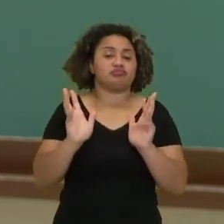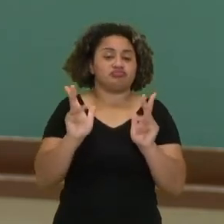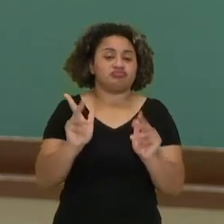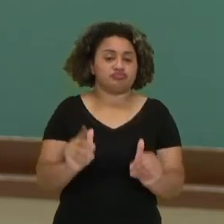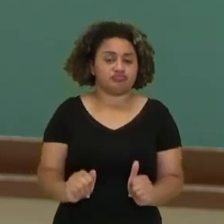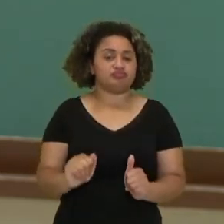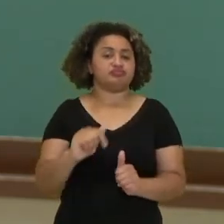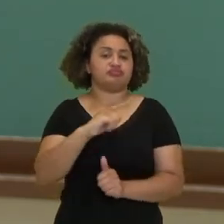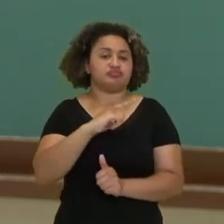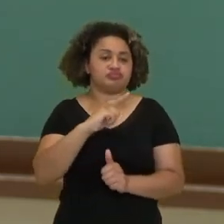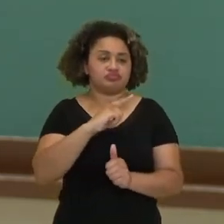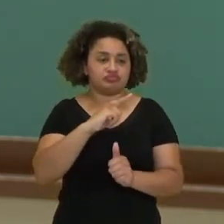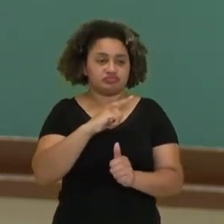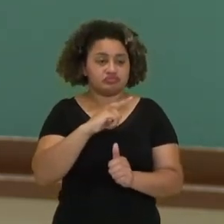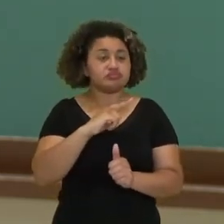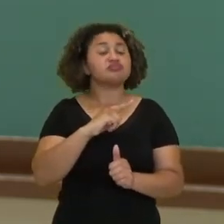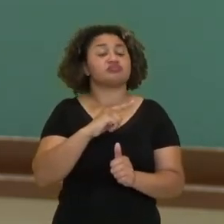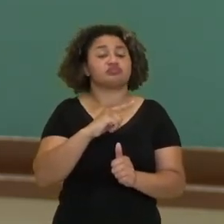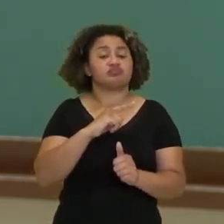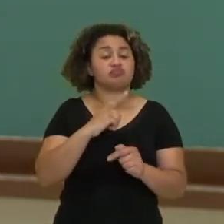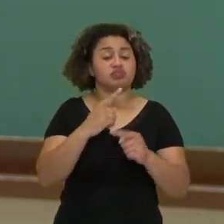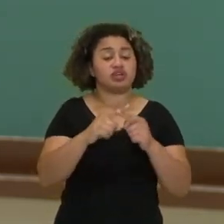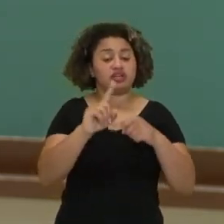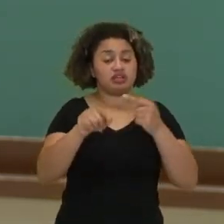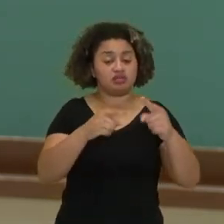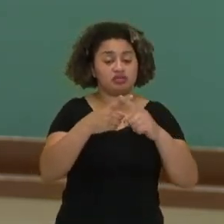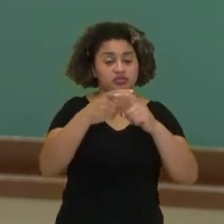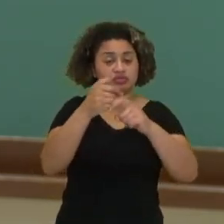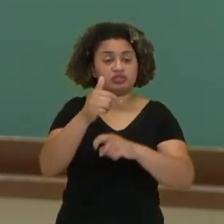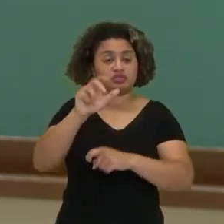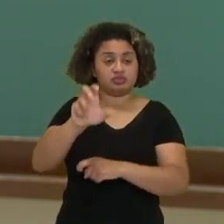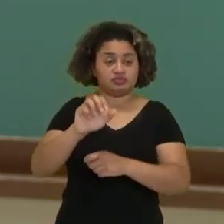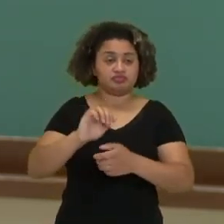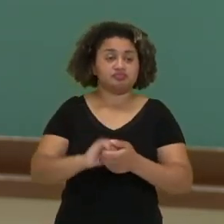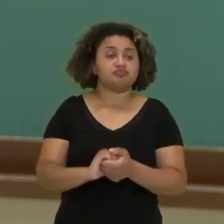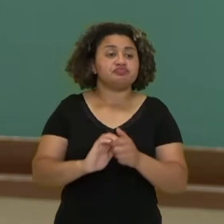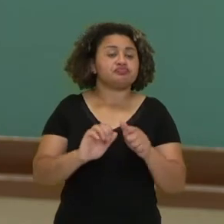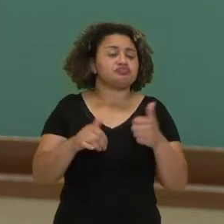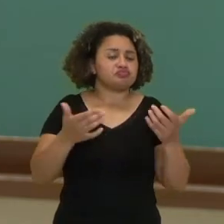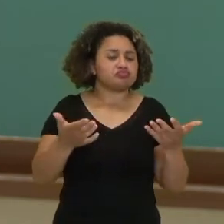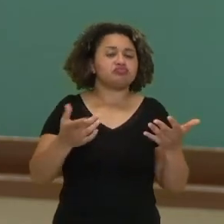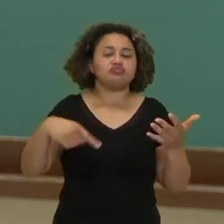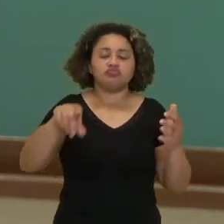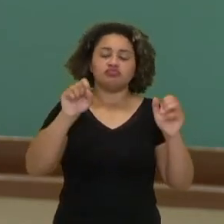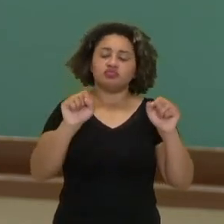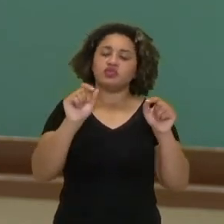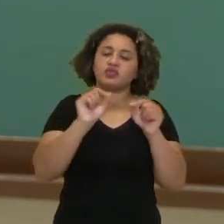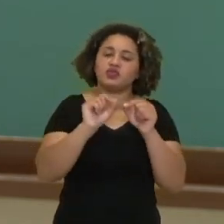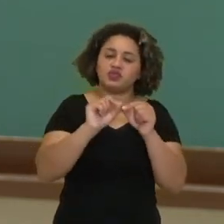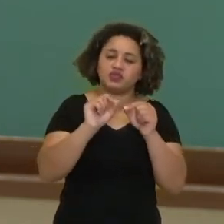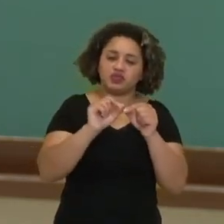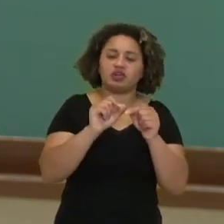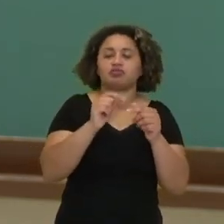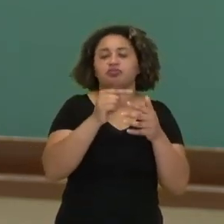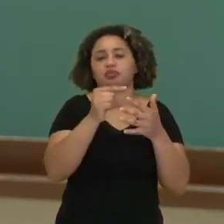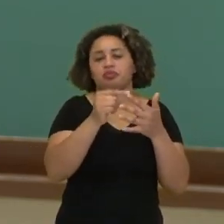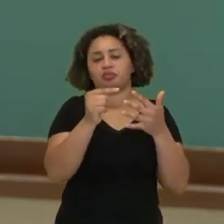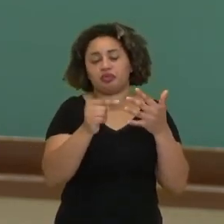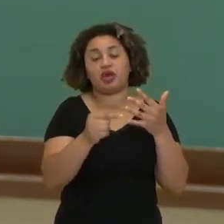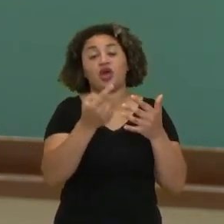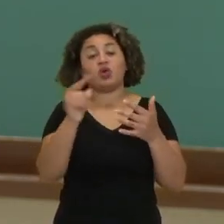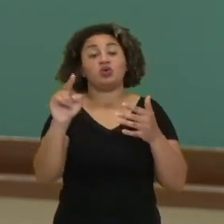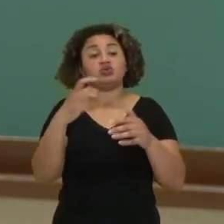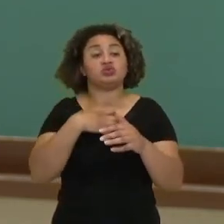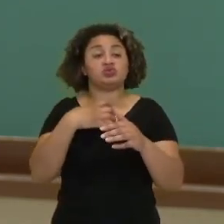dessa divisão, eu multiplico por 25, tá? Pessoal, vocês podem fazer de outra